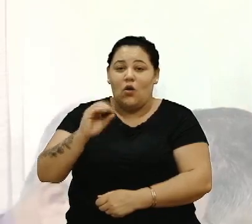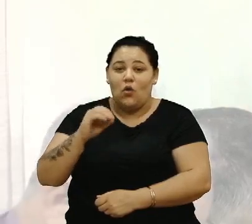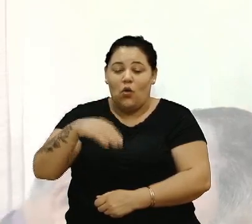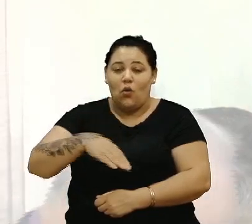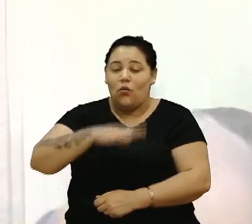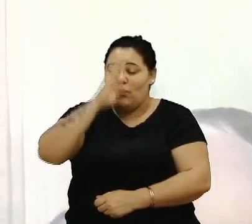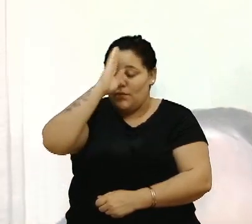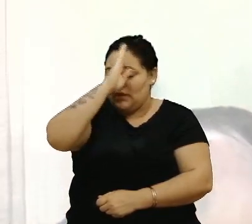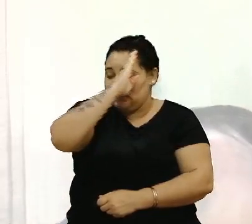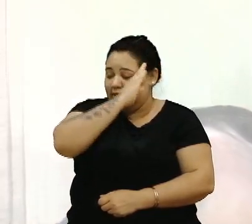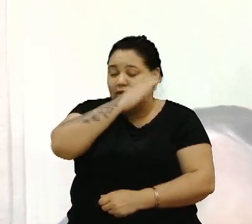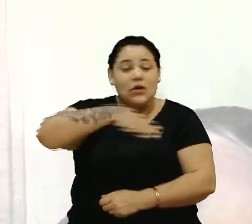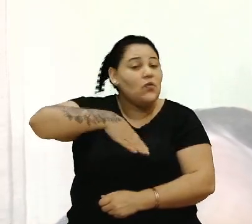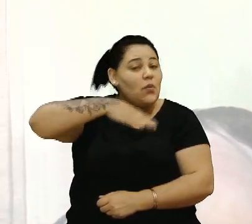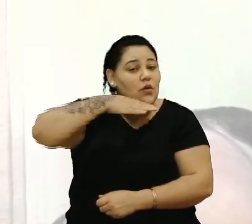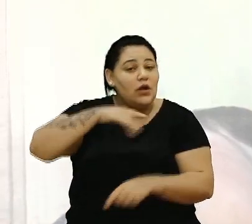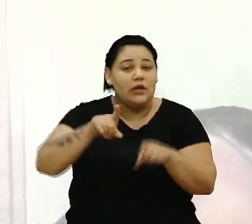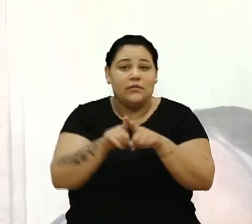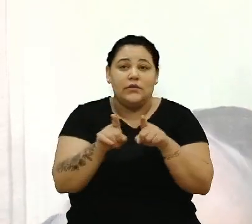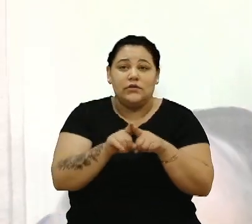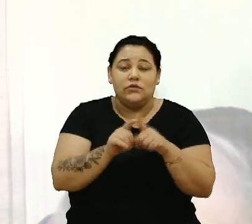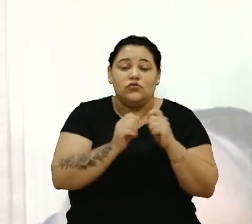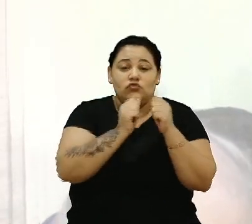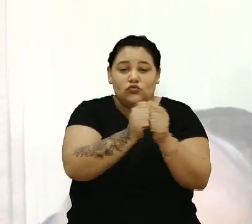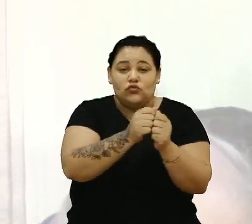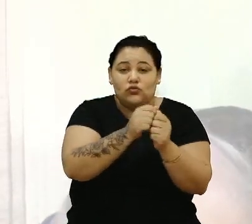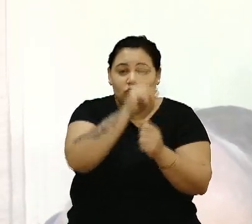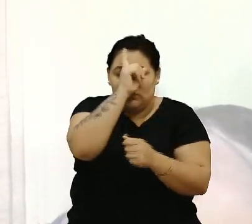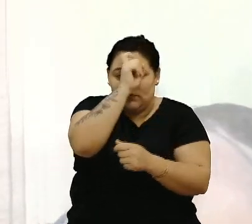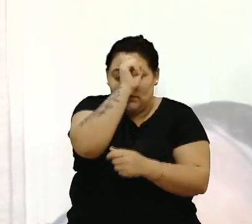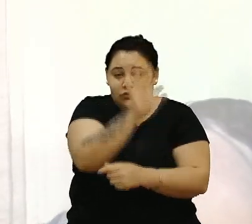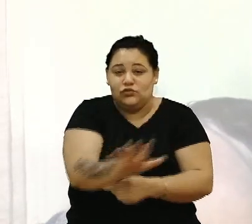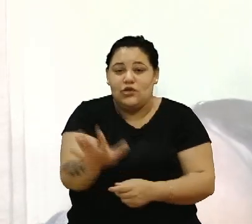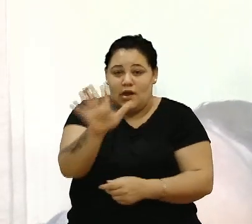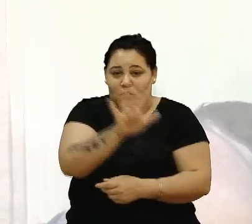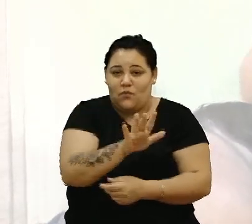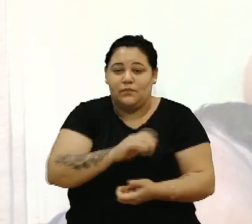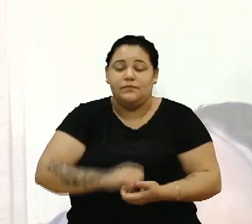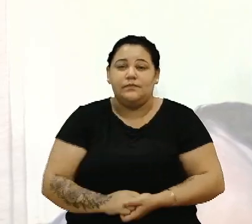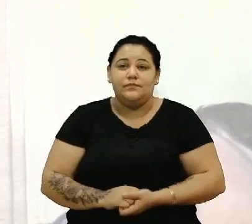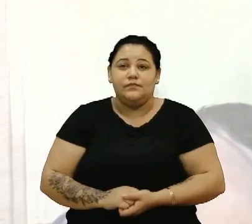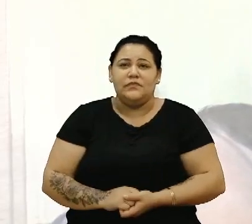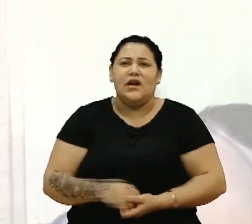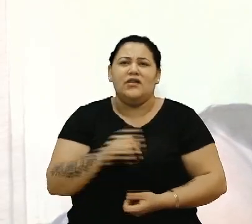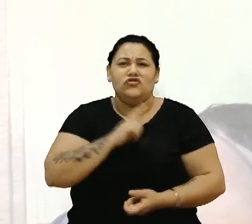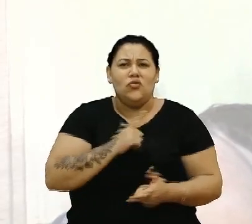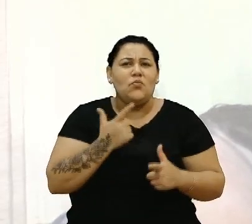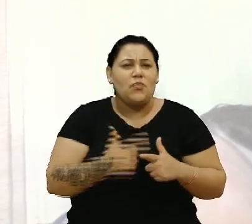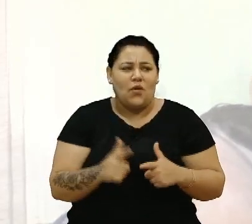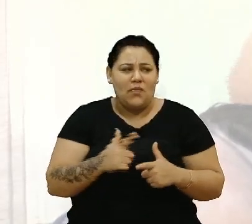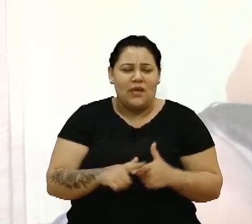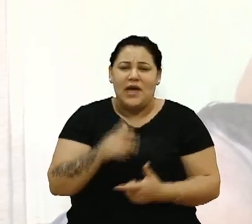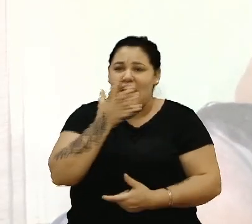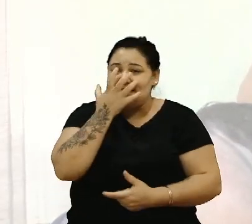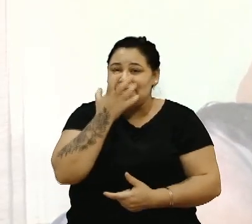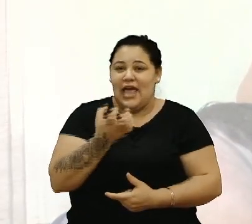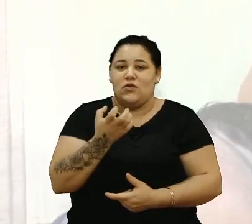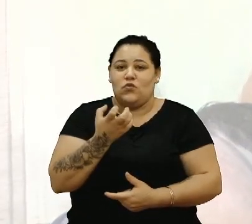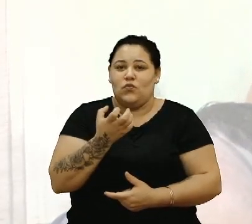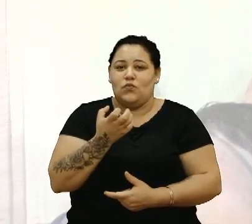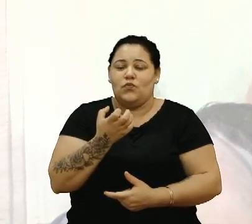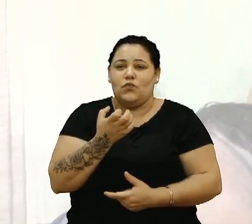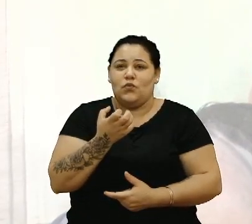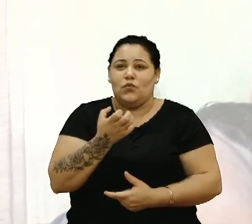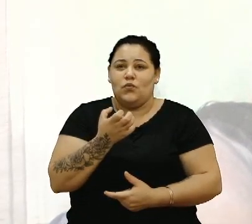Bortola, no Hospital Geral. O Hospital Geral estava com um problema seríssimo, que não era